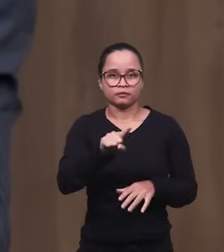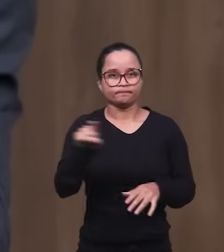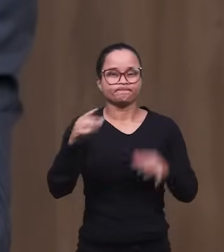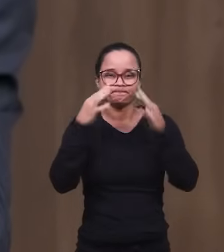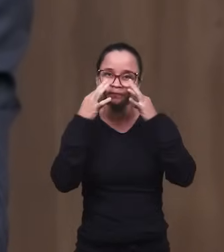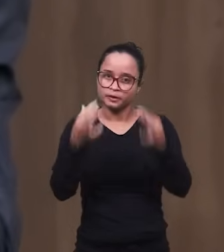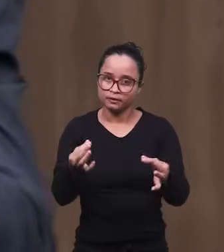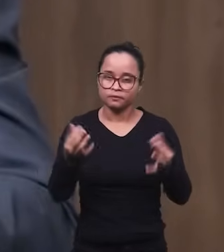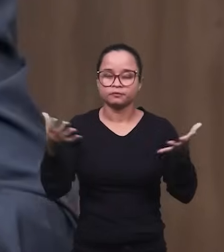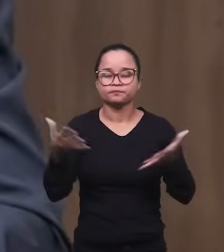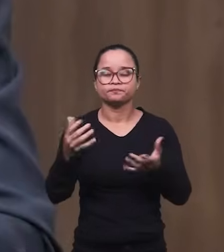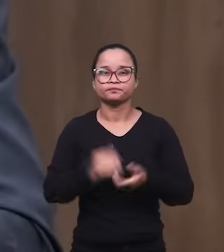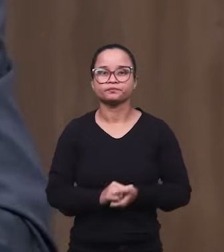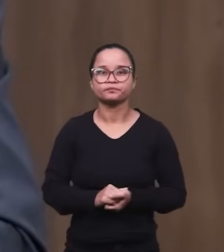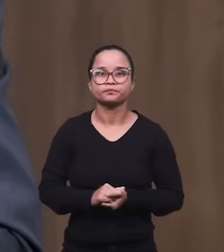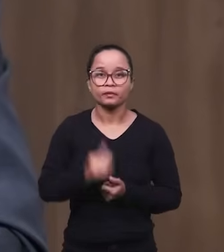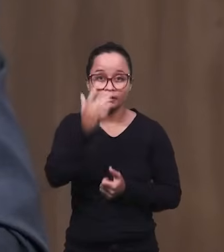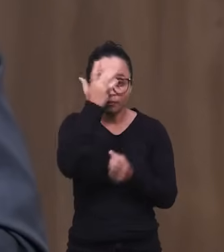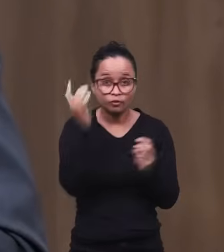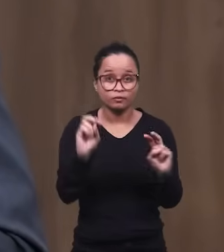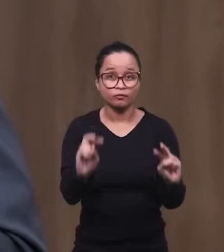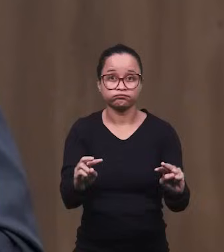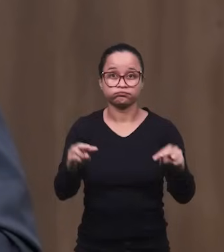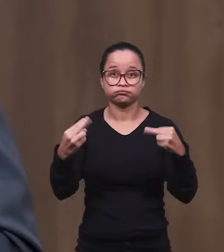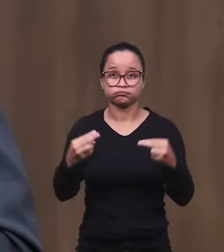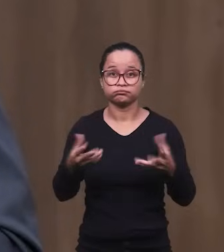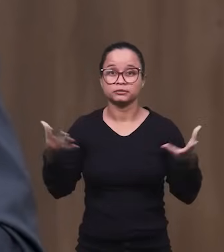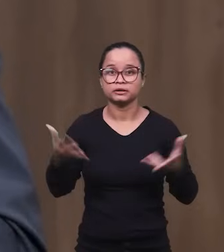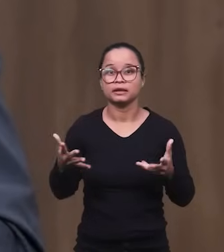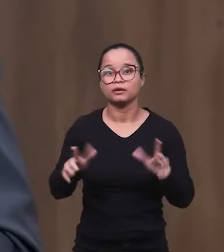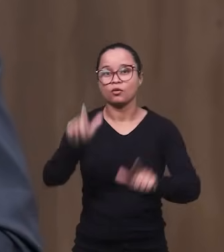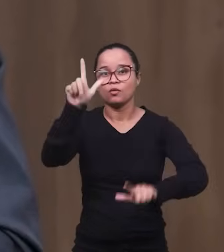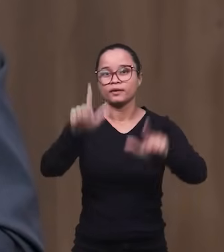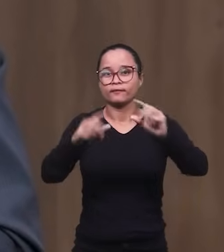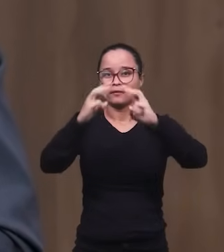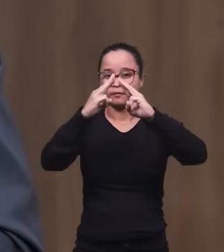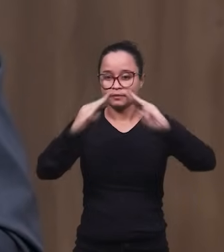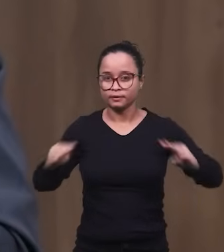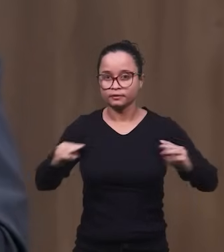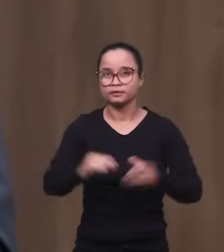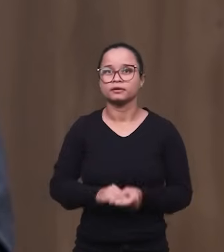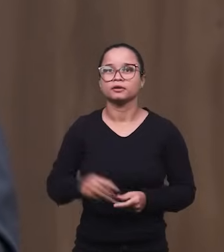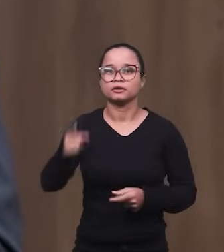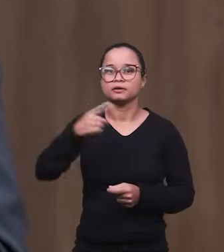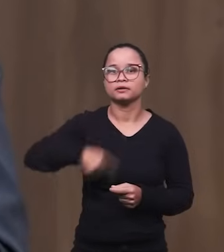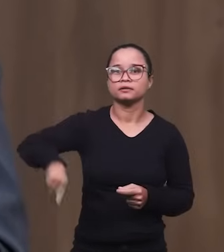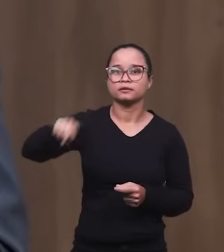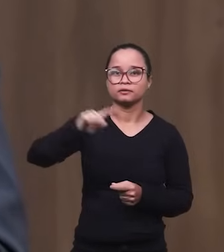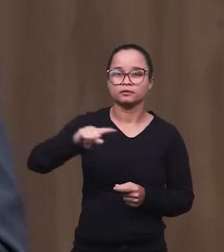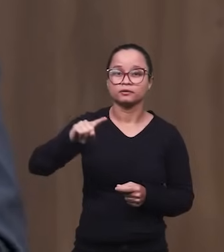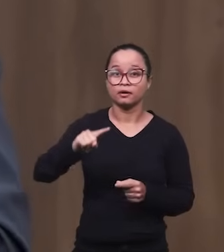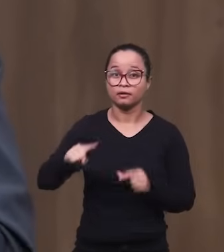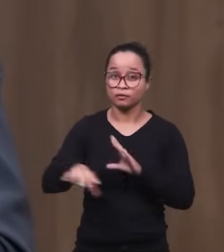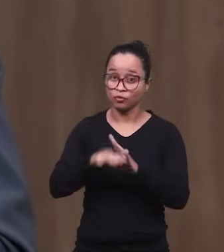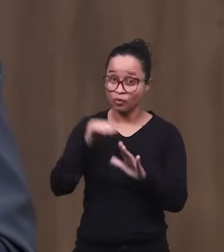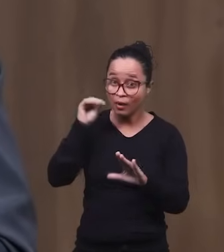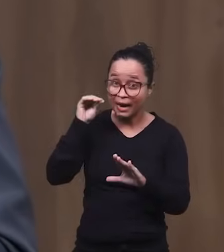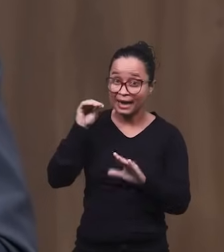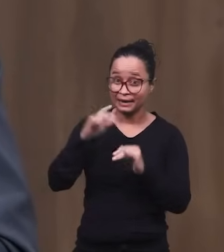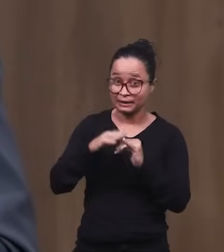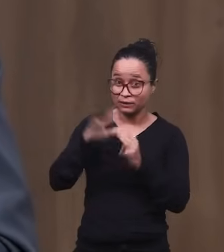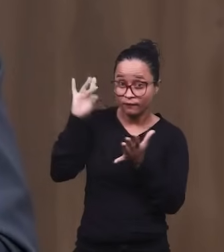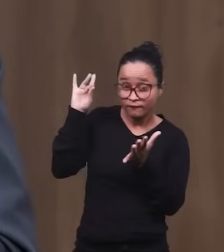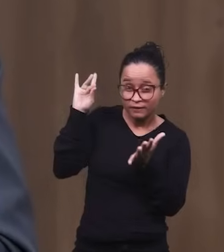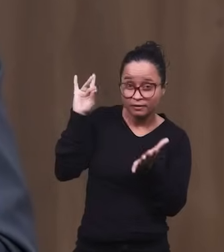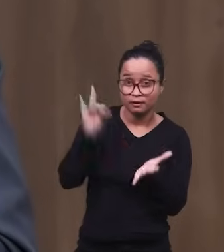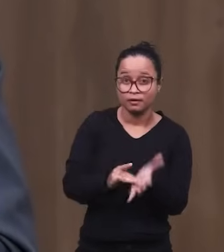a atenção daqueles que estão nos acompanhando pela TV Manaim, que nós temos o canal oficial da Igreja Cristã Maranata, e